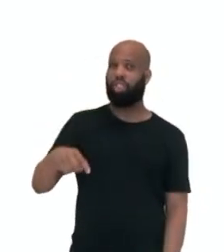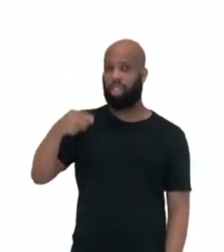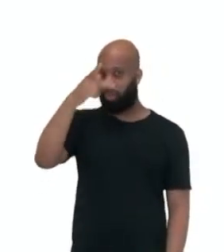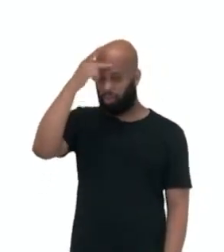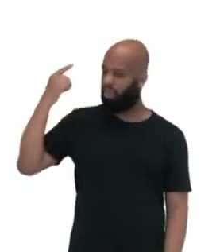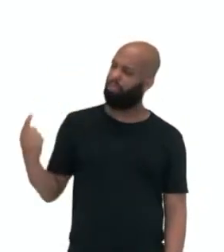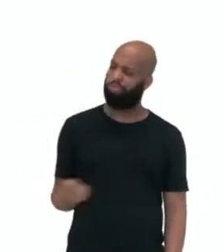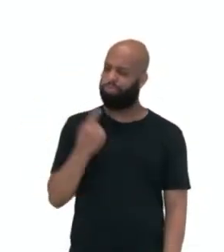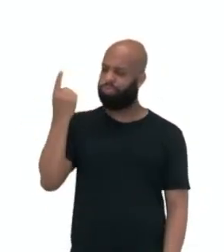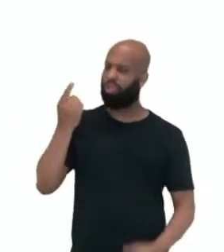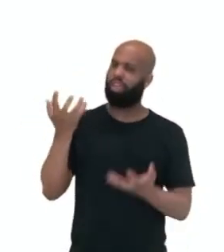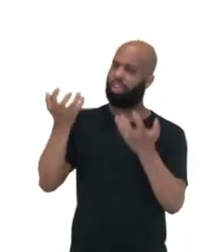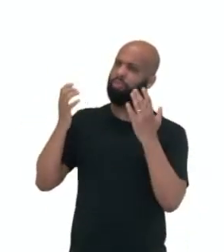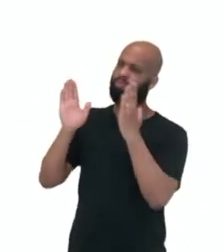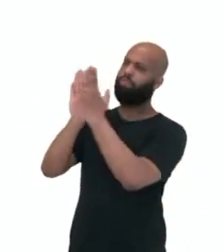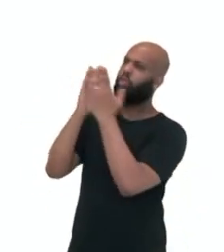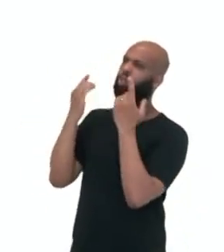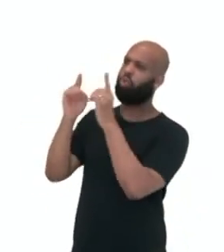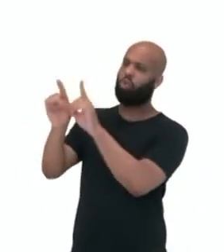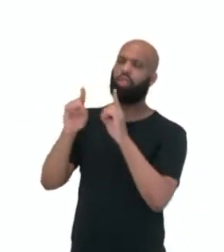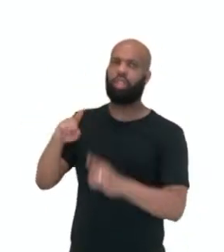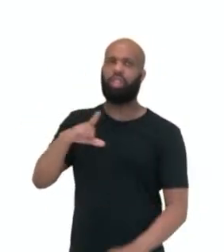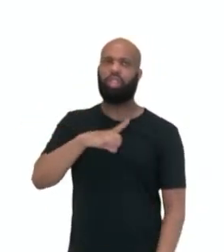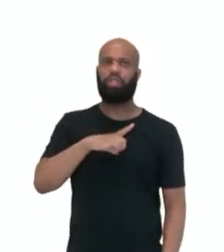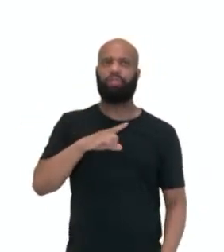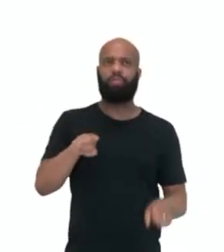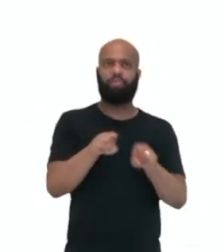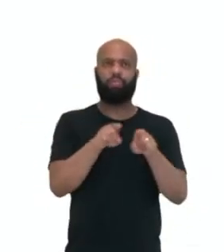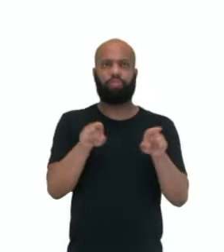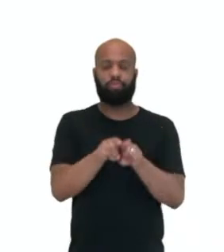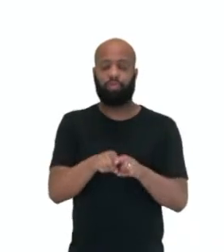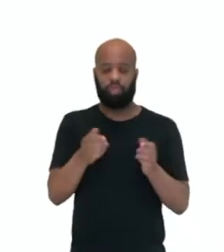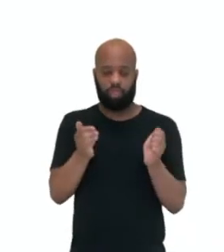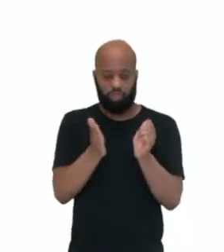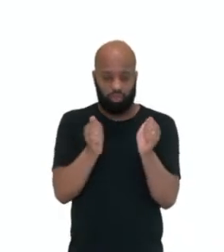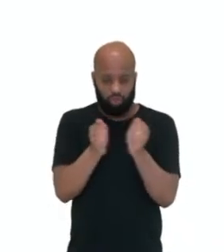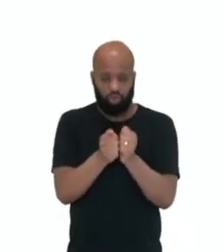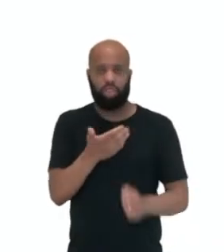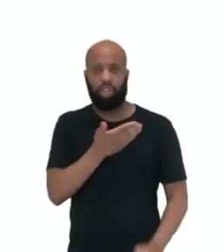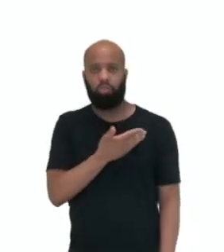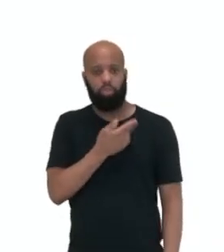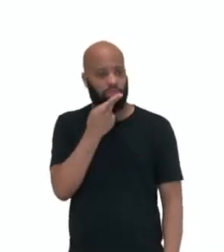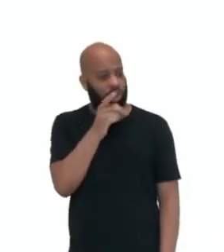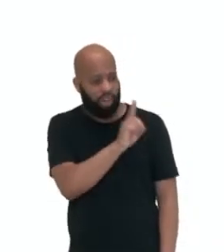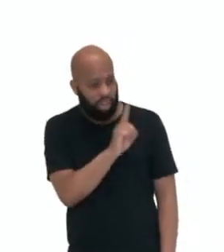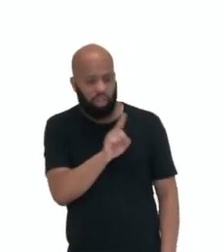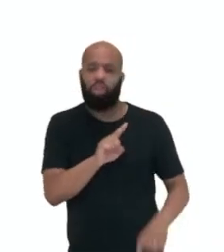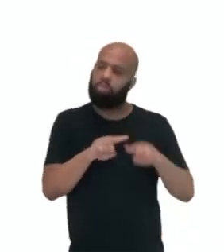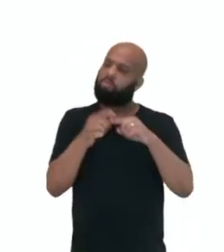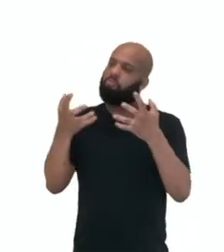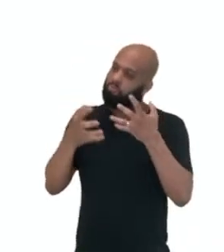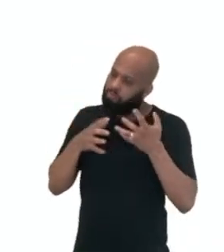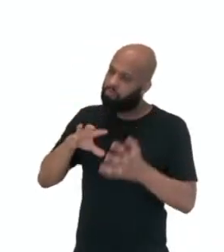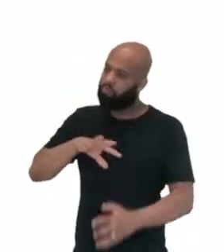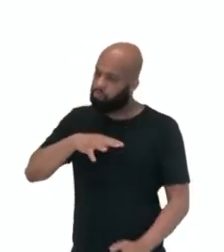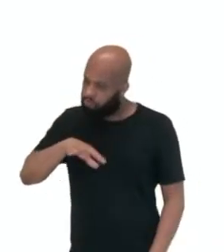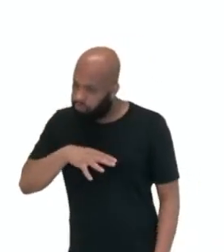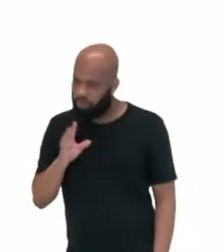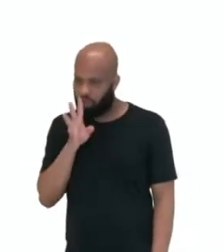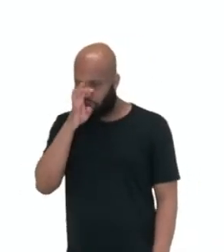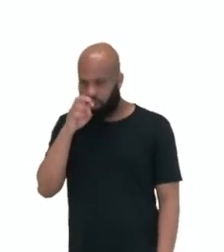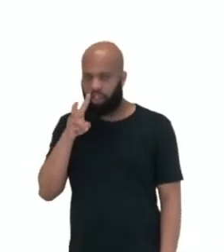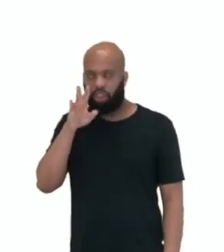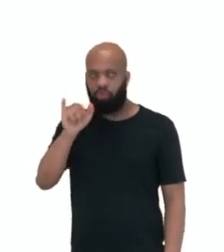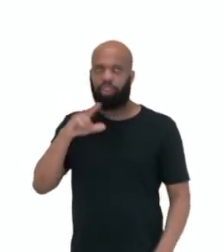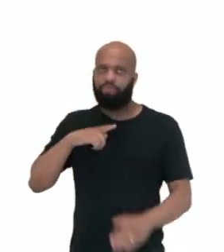sozinho. Sancho, seu escudeiro, ainda tenta alertá-lo da ilusão, mas Quixote insiste e parte para o ataque a um